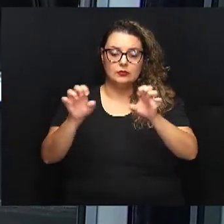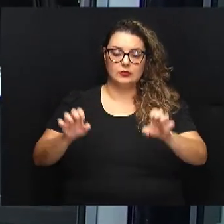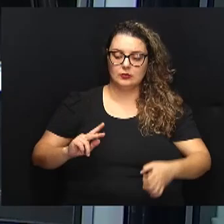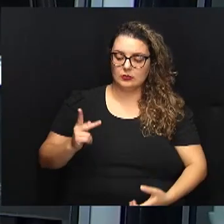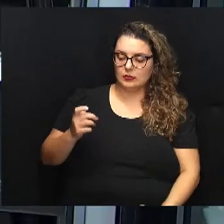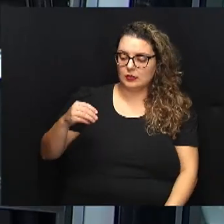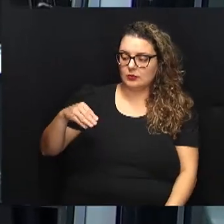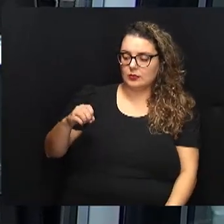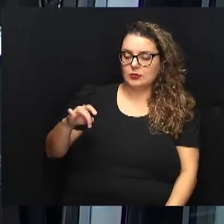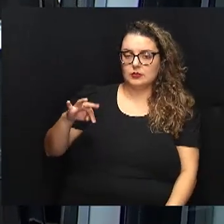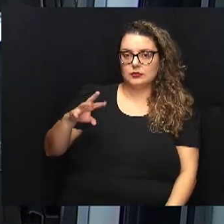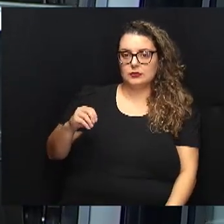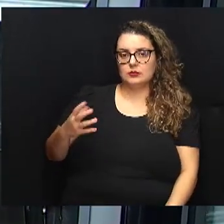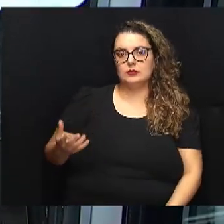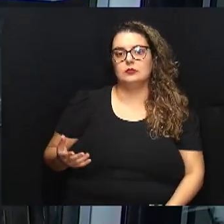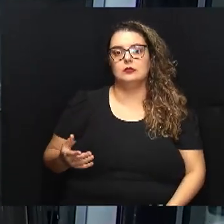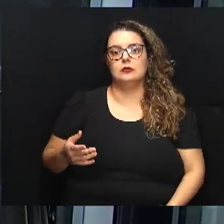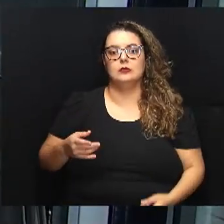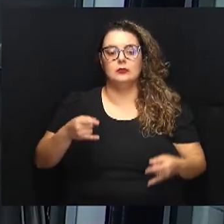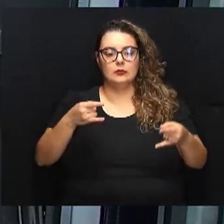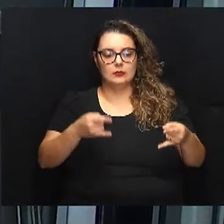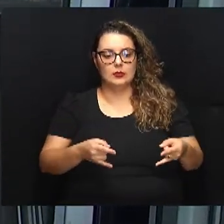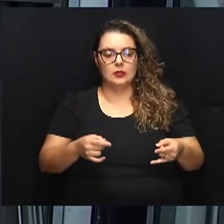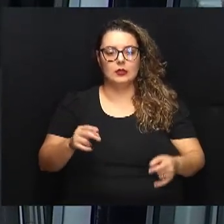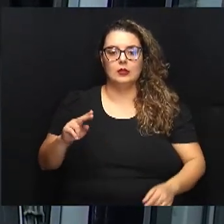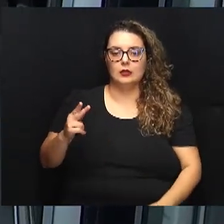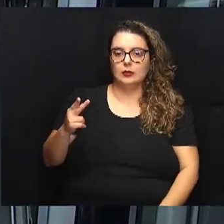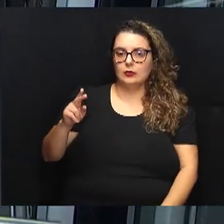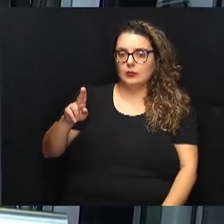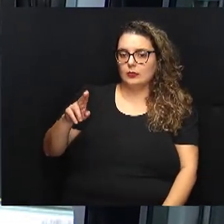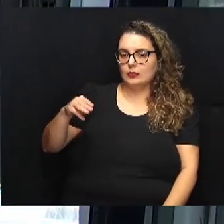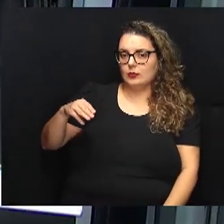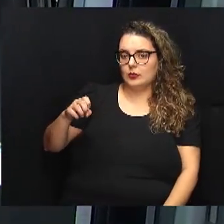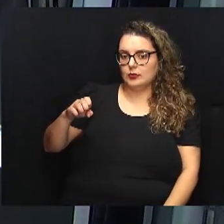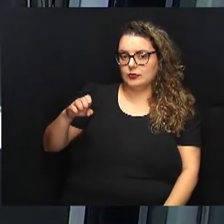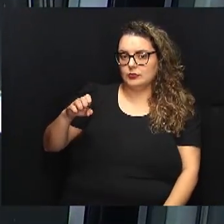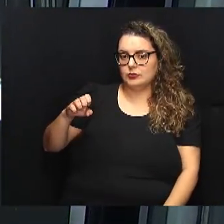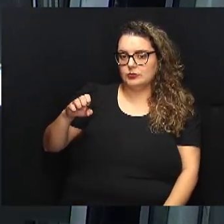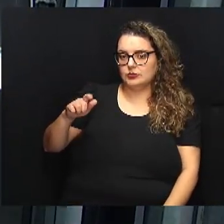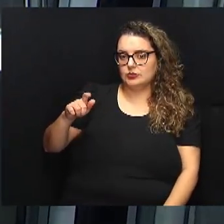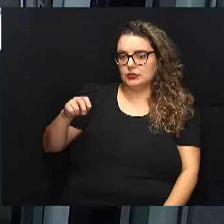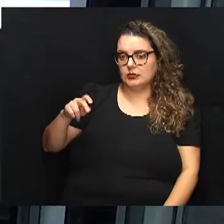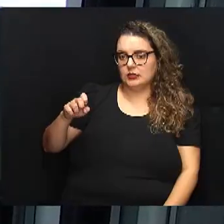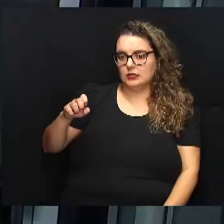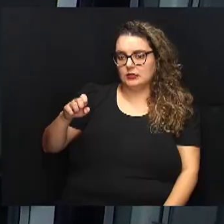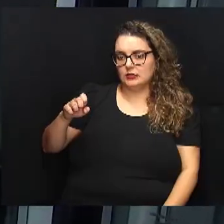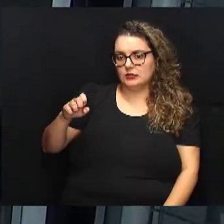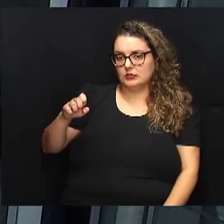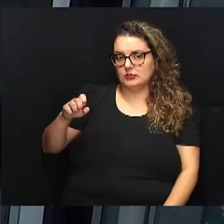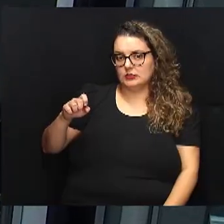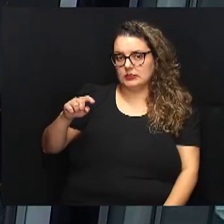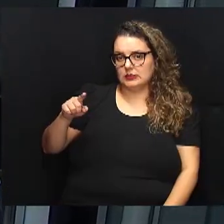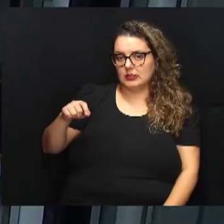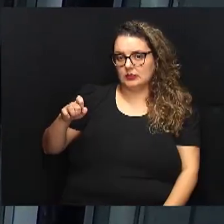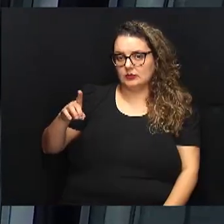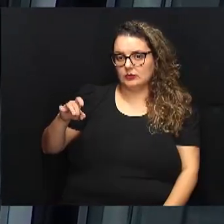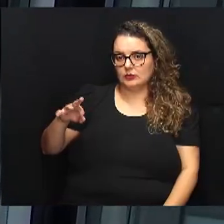Hemocentro. Macas, homogeneizadores, né, todos os equipamentos necessários, né, e